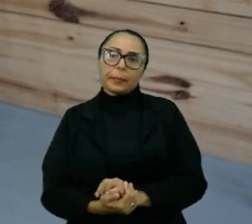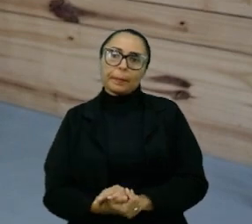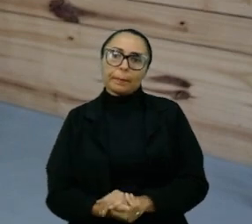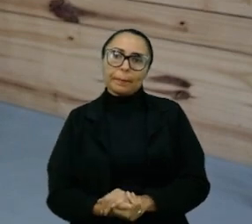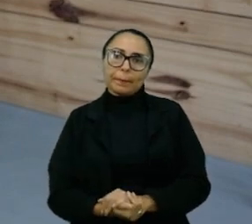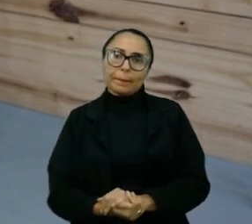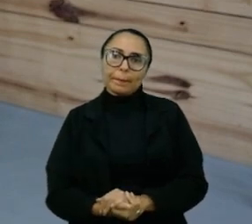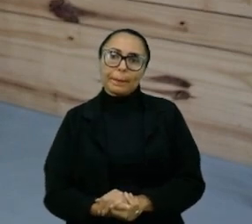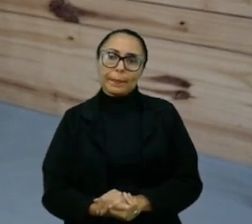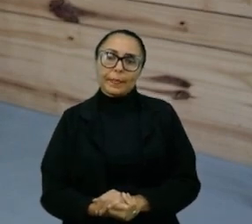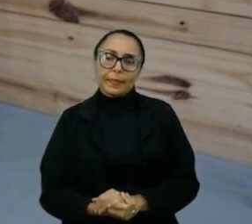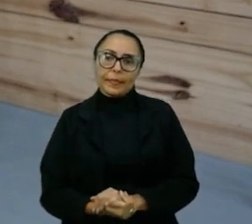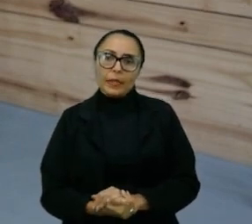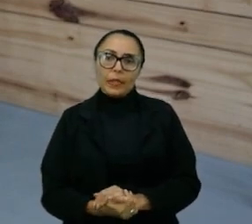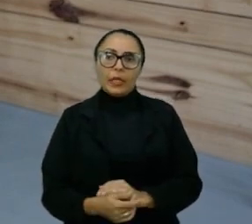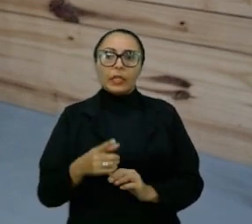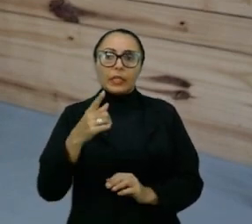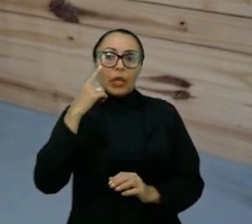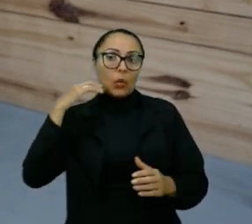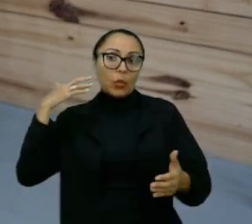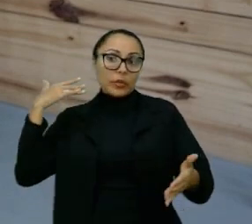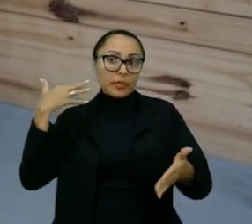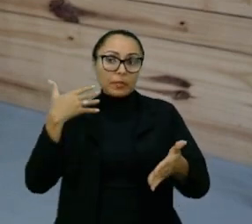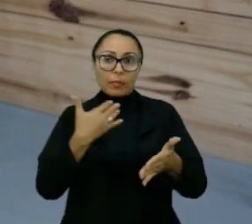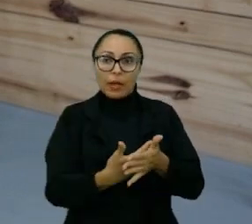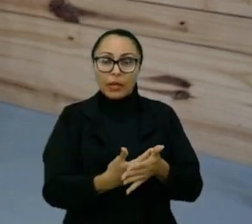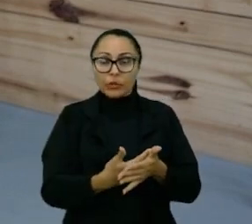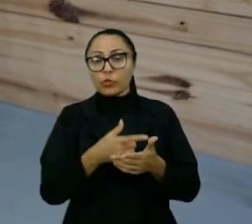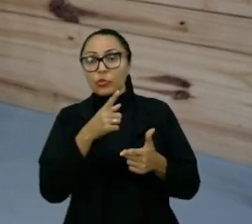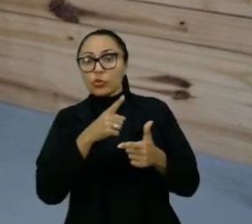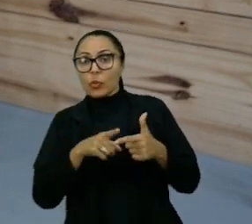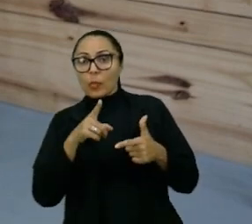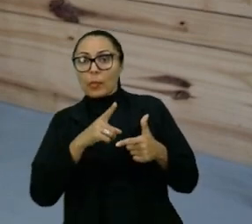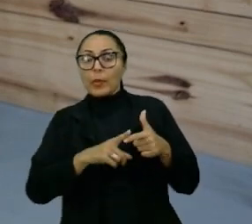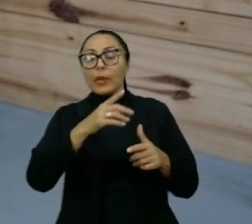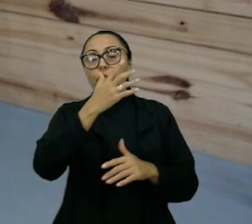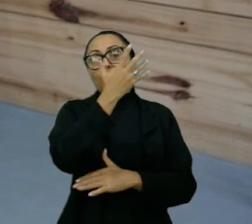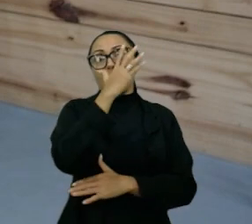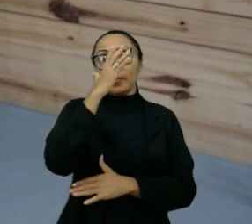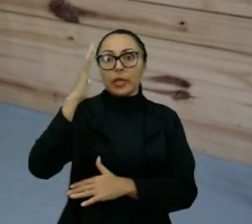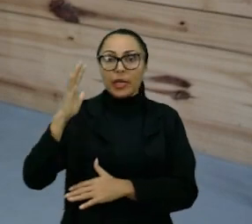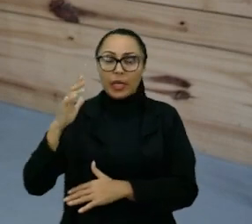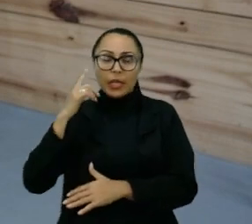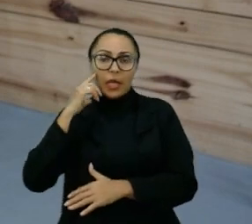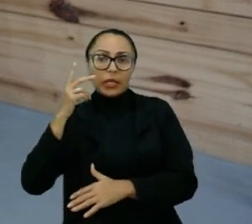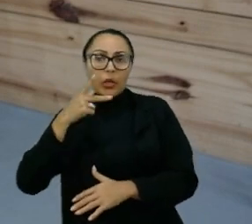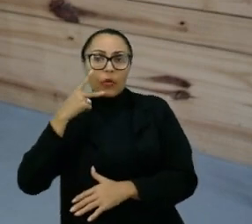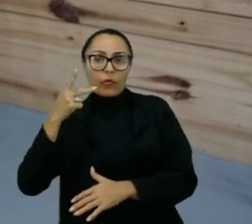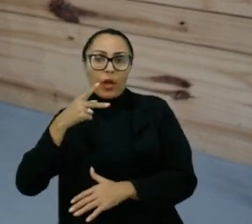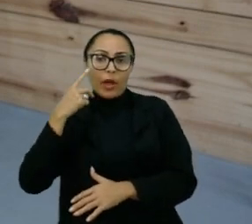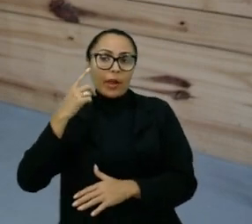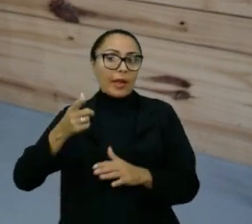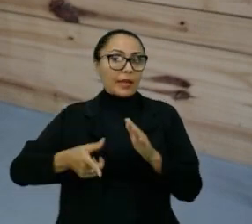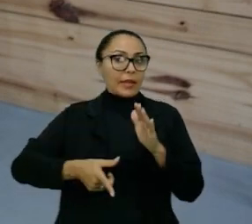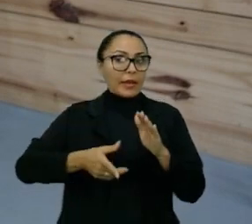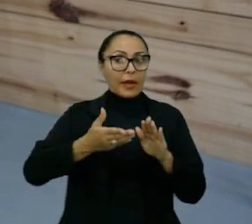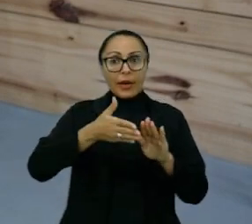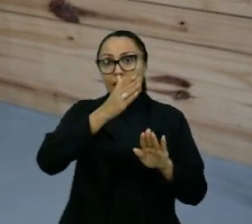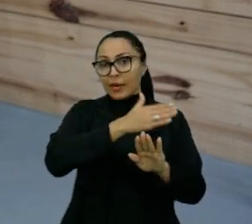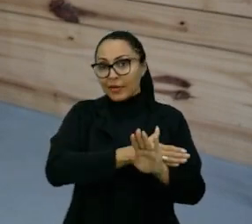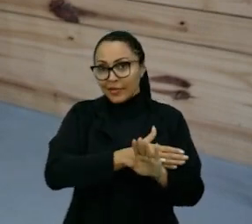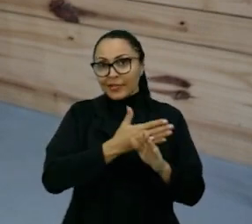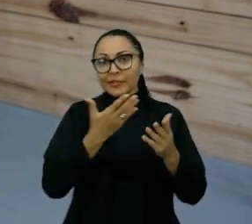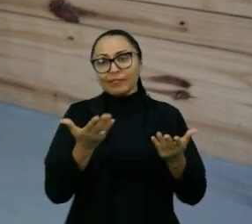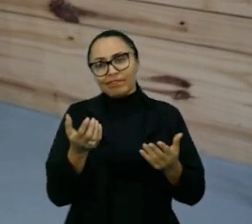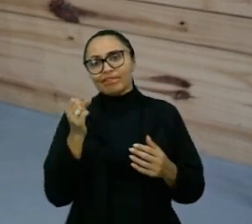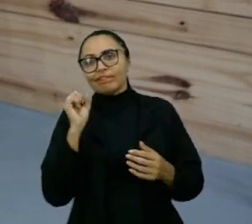45001, que é os impactos ambientais Isso, que eu correto. falei lá na frente, lá, né? Isso, correto. Da questão